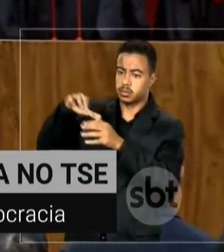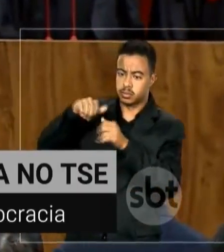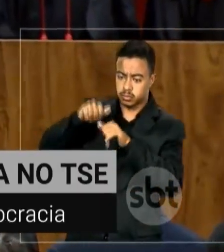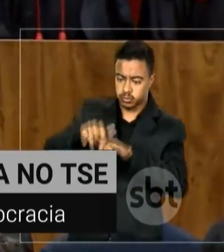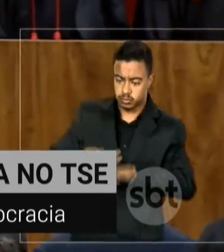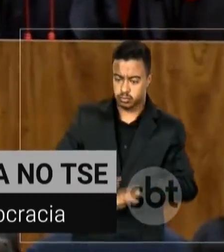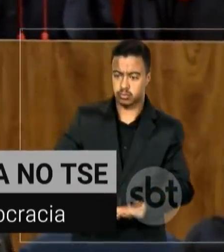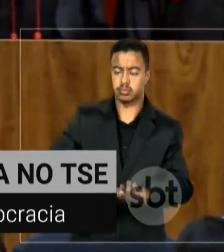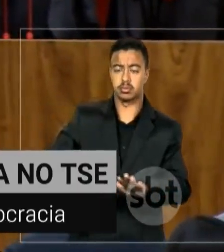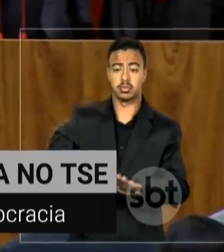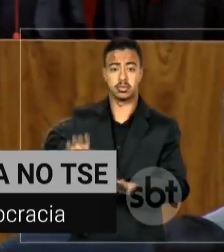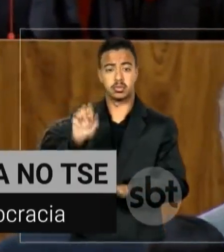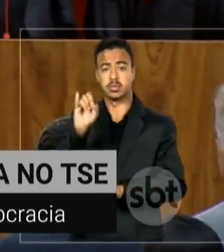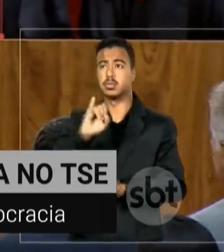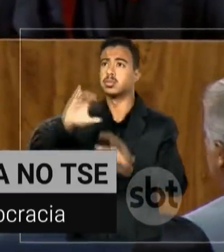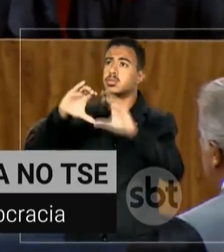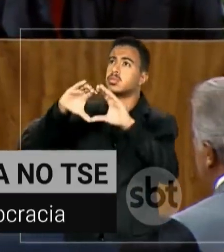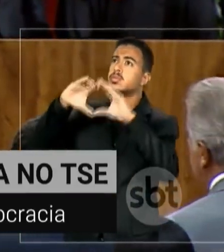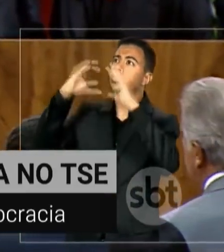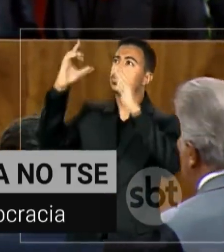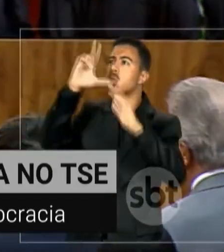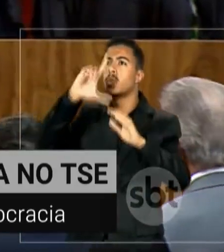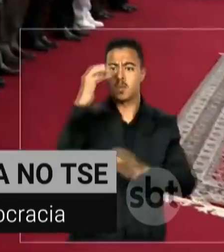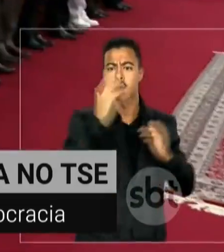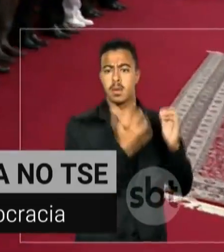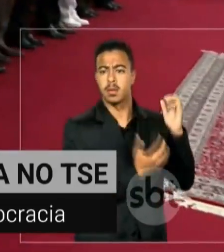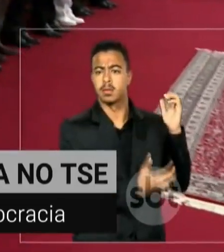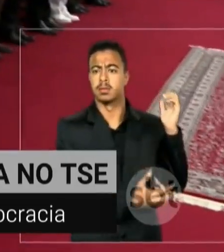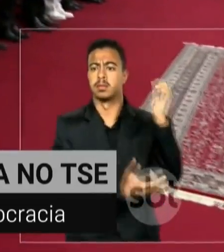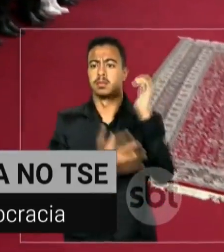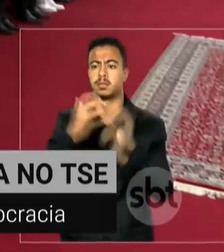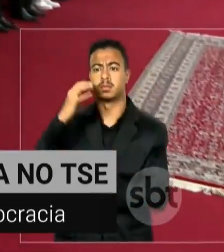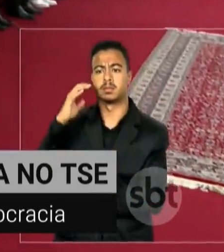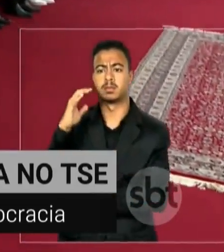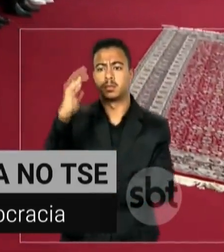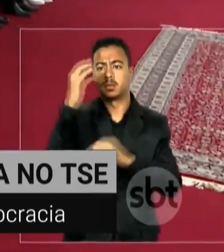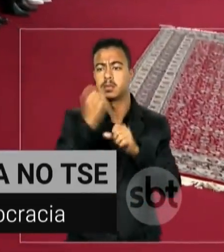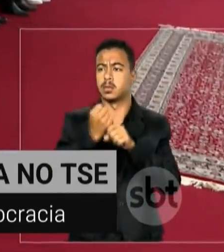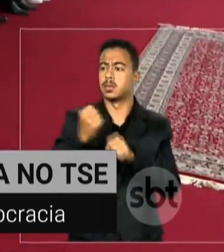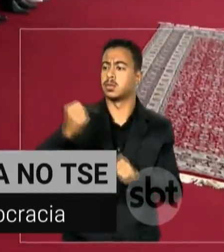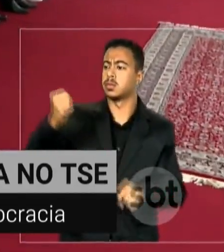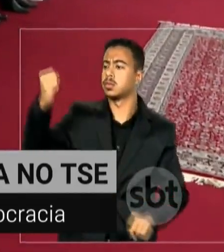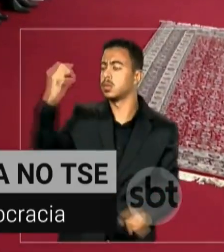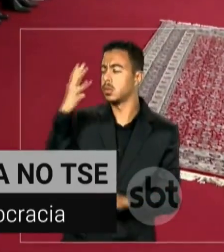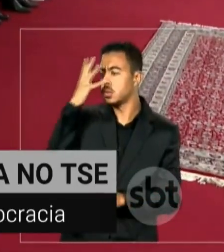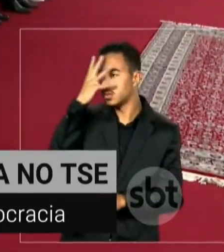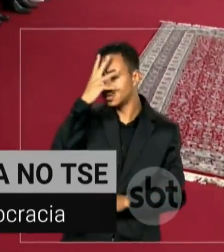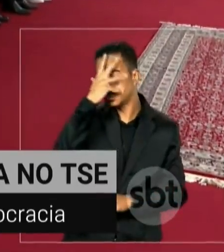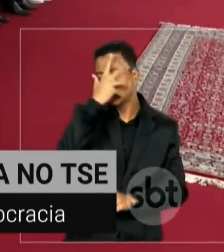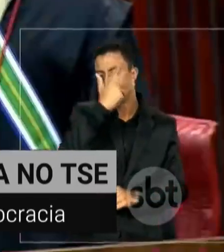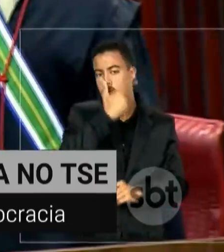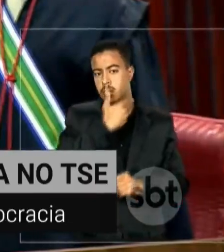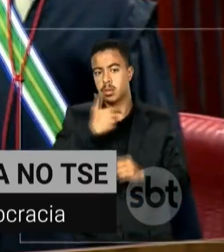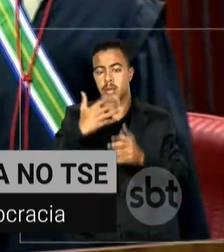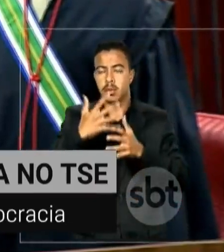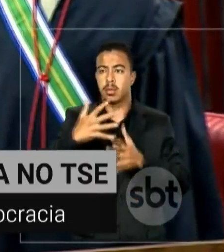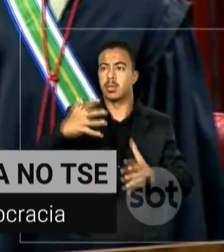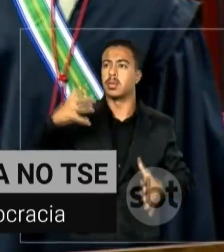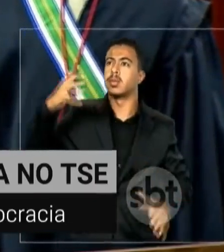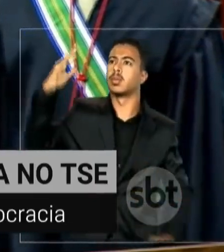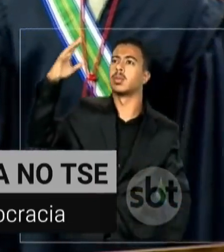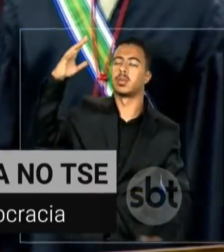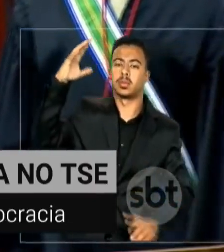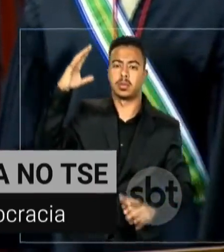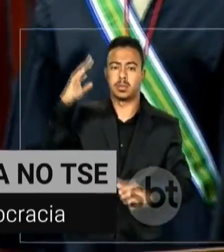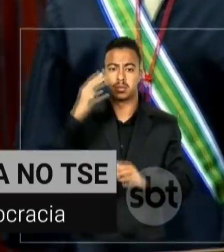dos Deputados, Rodrigo Maia, do senador Davi Alcolumbre e ainda ex-ministros do Supremo Tribunal Federal, como é o caso do ex-ministro